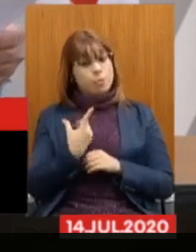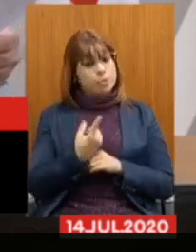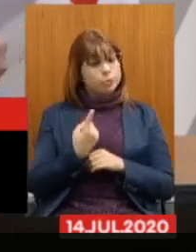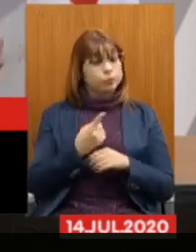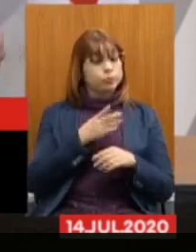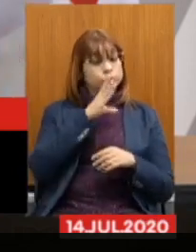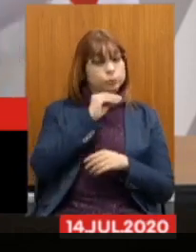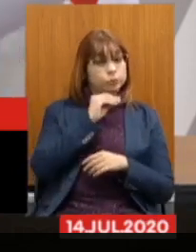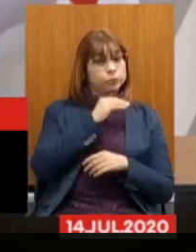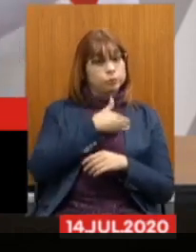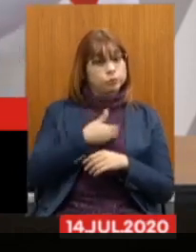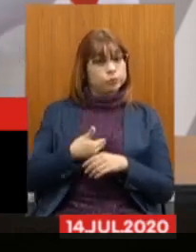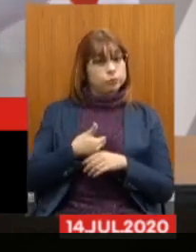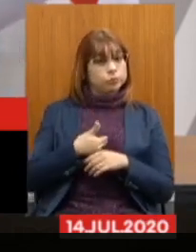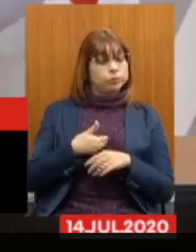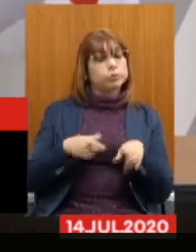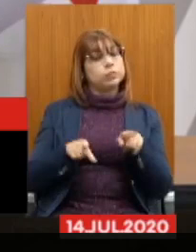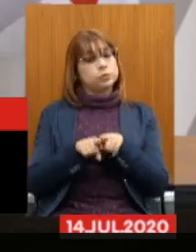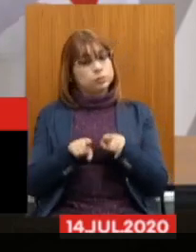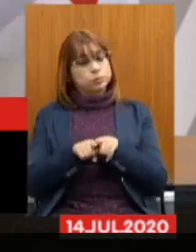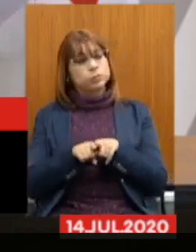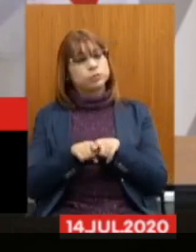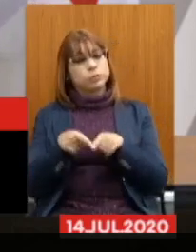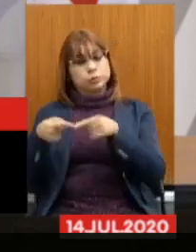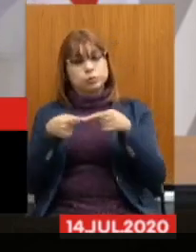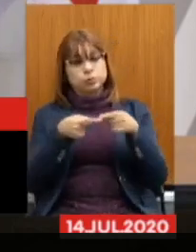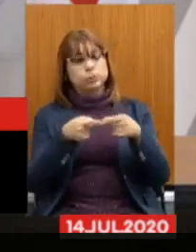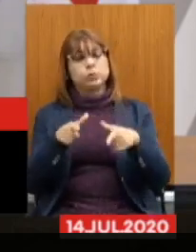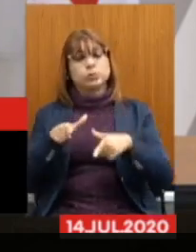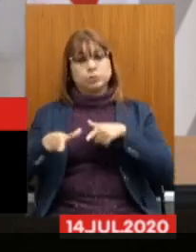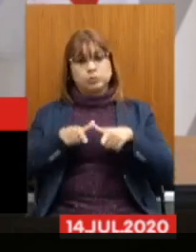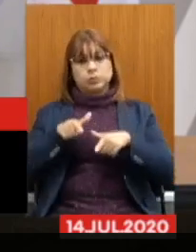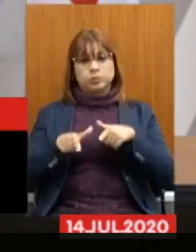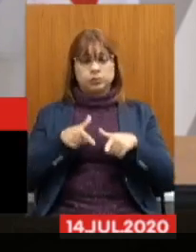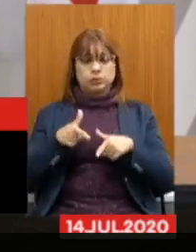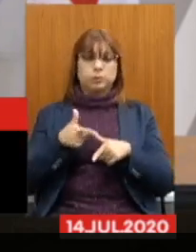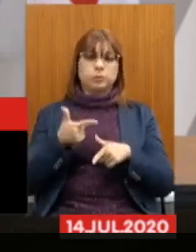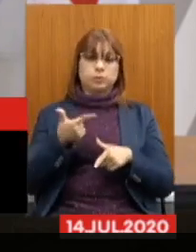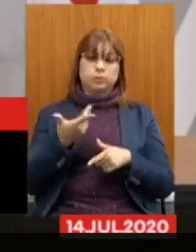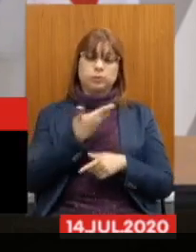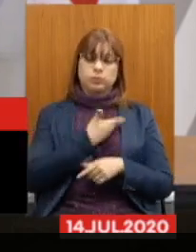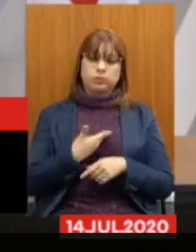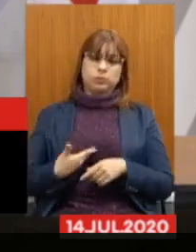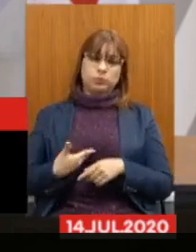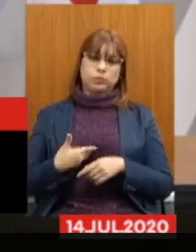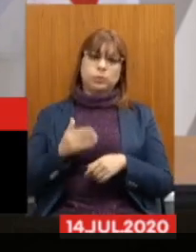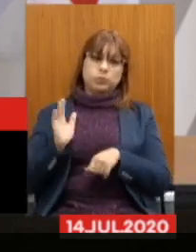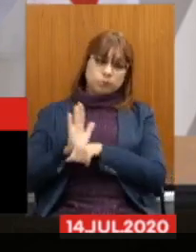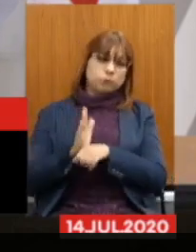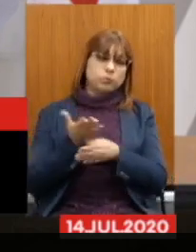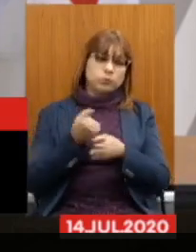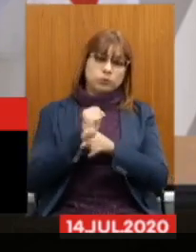servidores e serviços públicos e que atendam os anseios e as necessidades da sociedade.